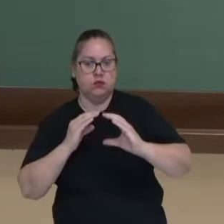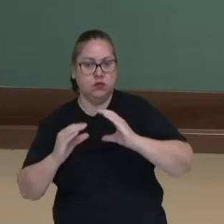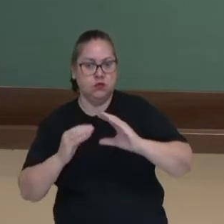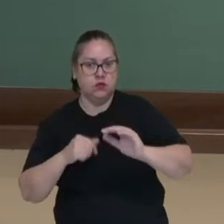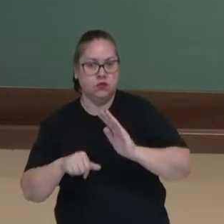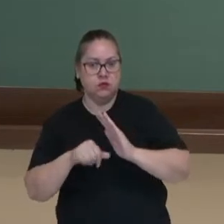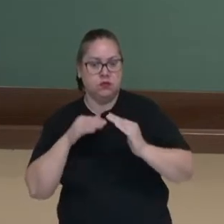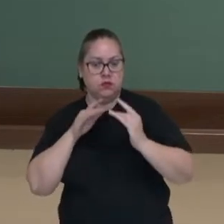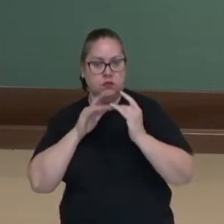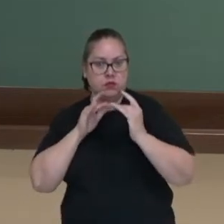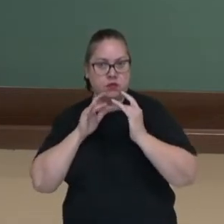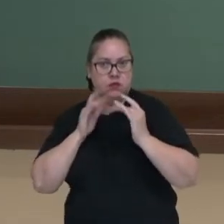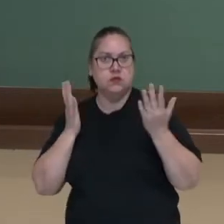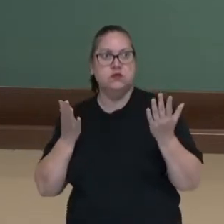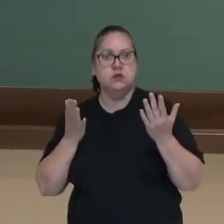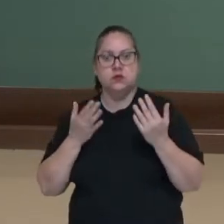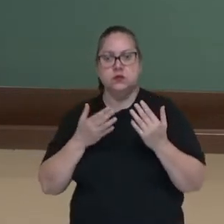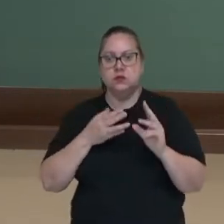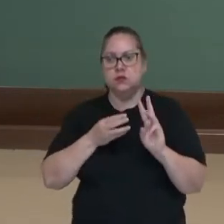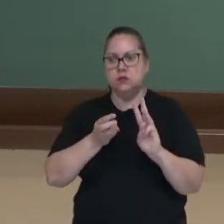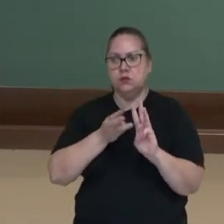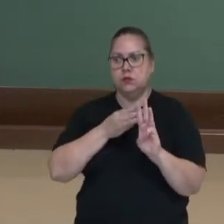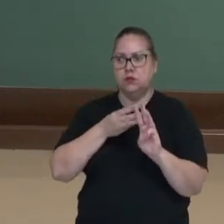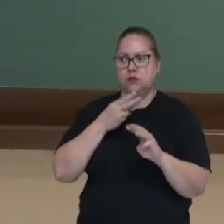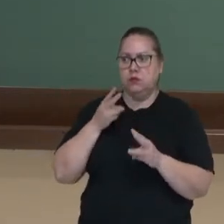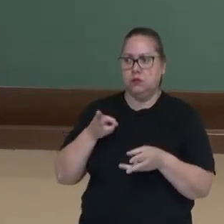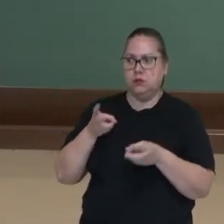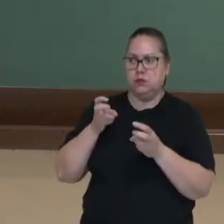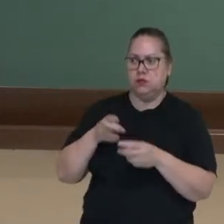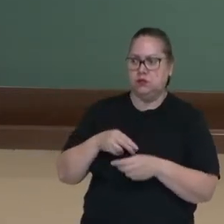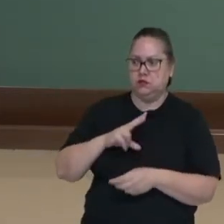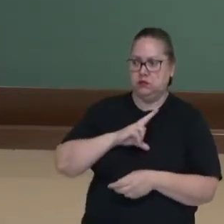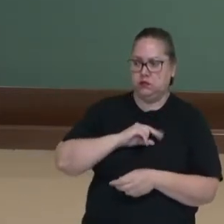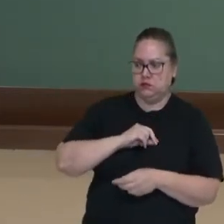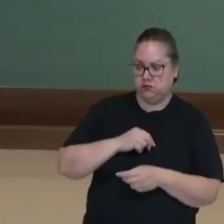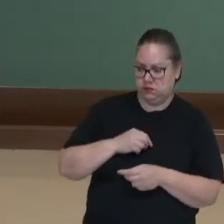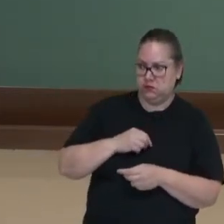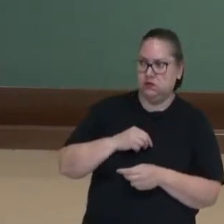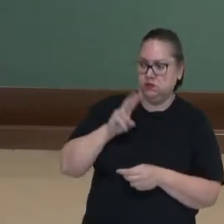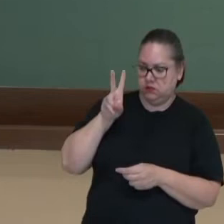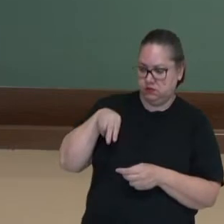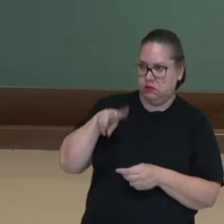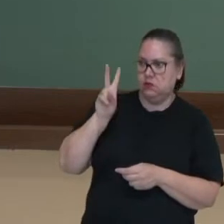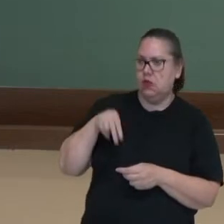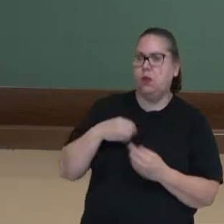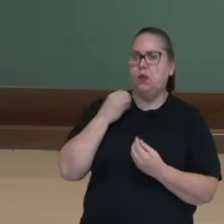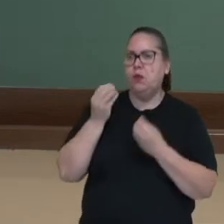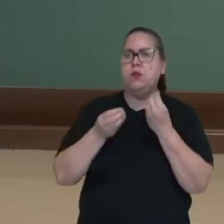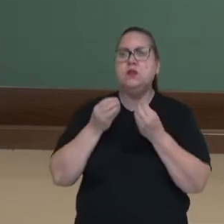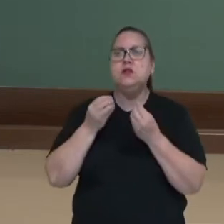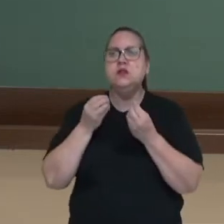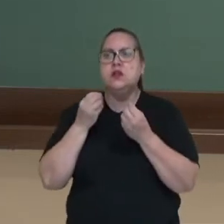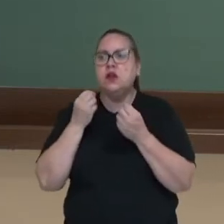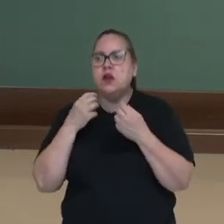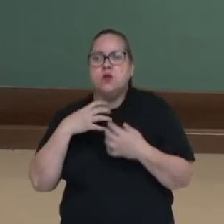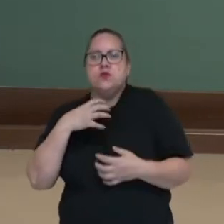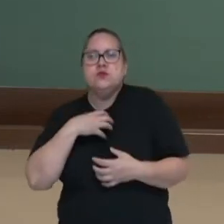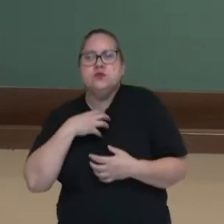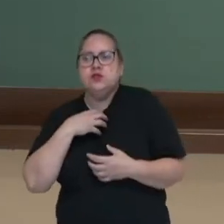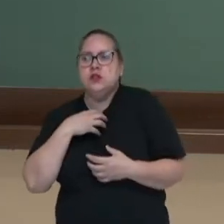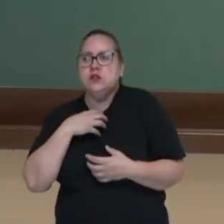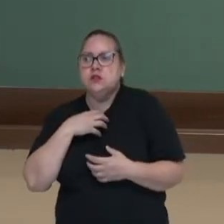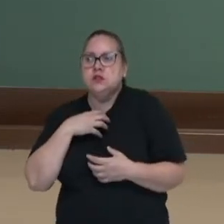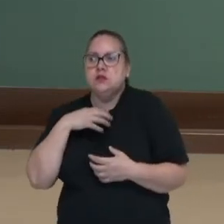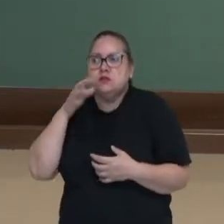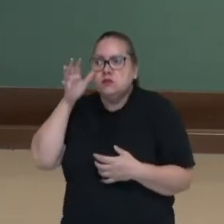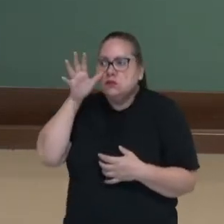primeiro contato, e os indígenas observando, imagine na situação deles, como que seria o olhar deles, né? A curiosidade, ao